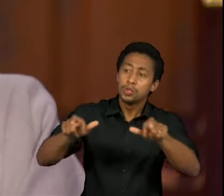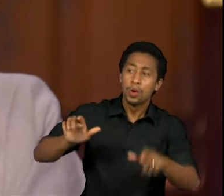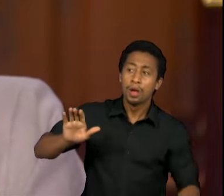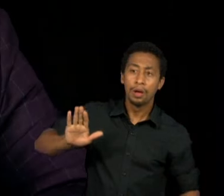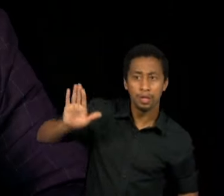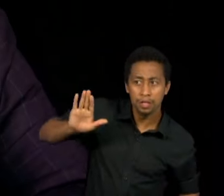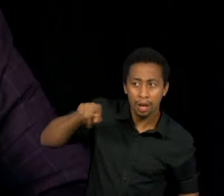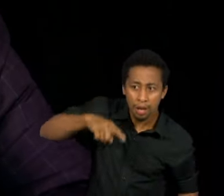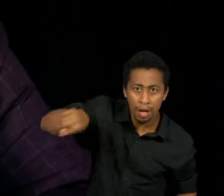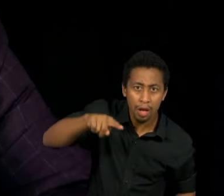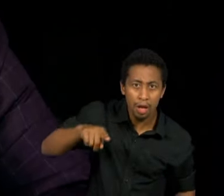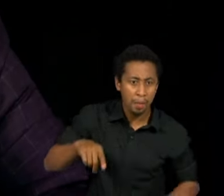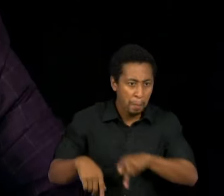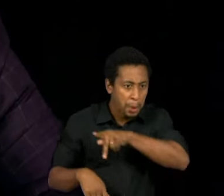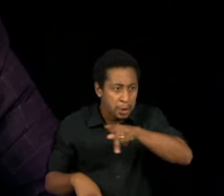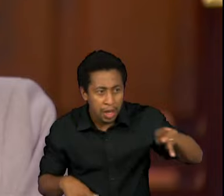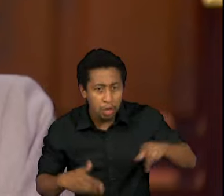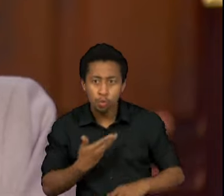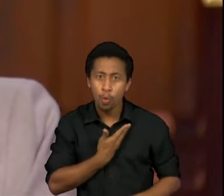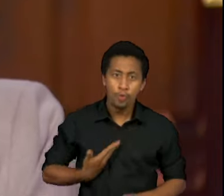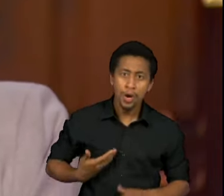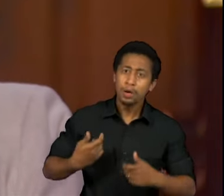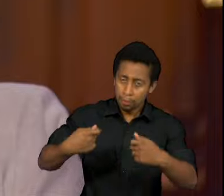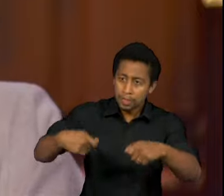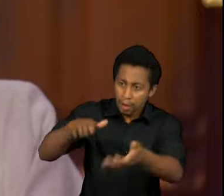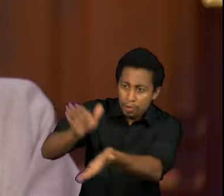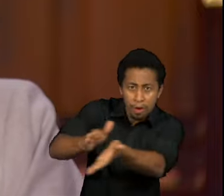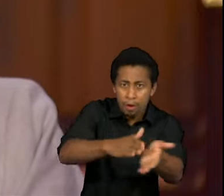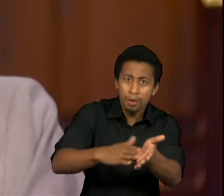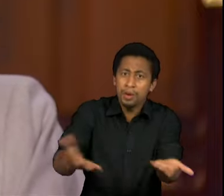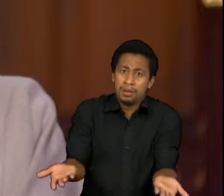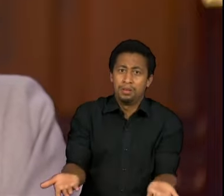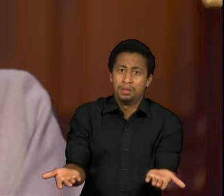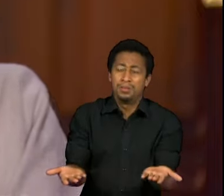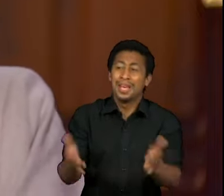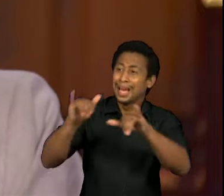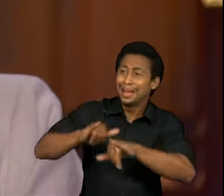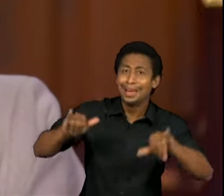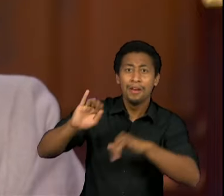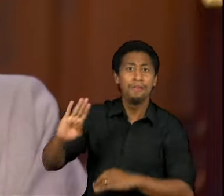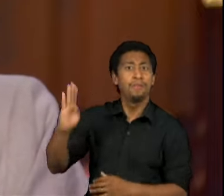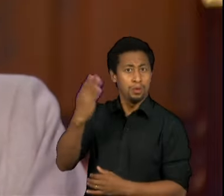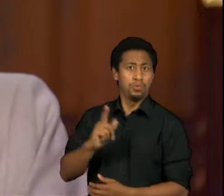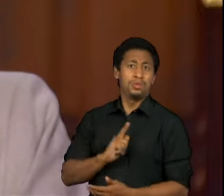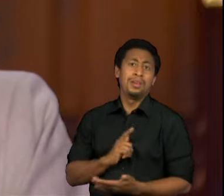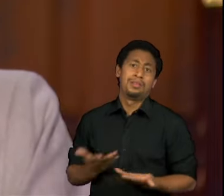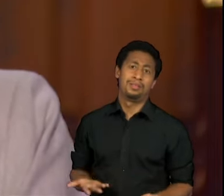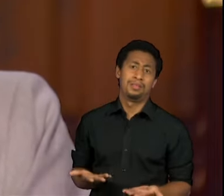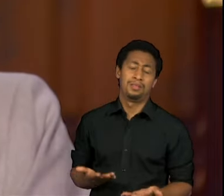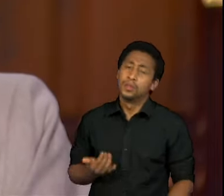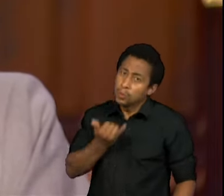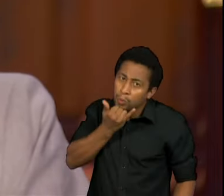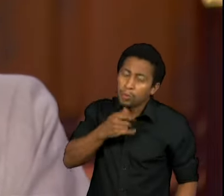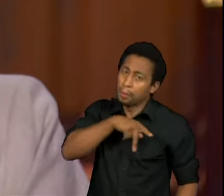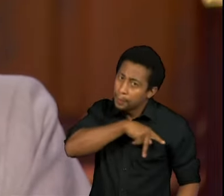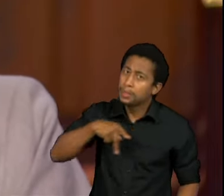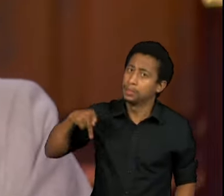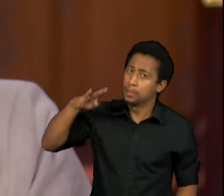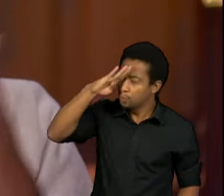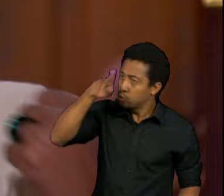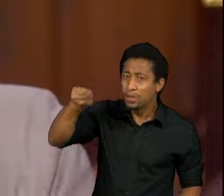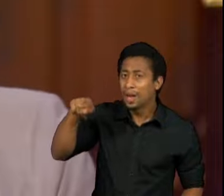candidatar que de fato haja uma preocupação com isso porque não é só isso é fake News a gente tem um presidente que foi eleito a base de